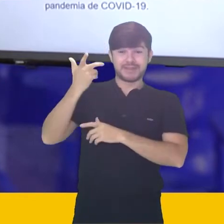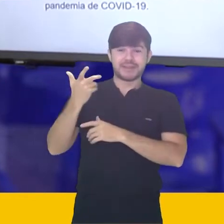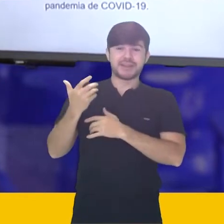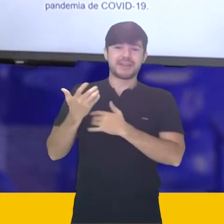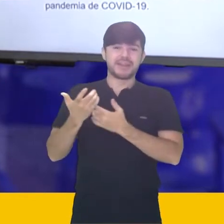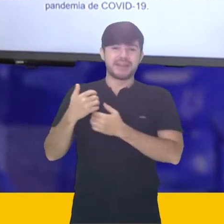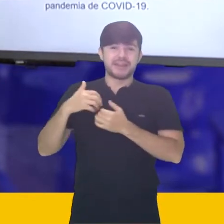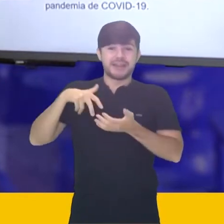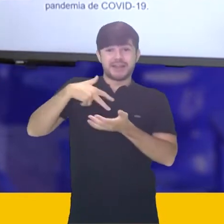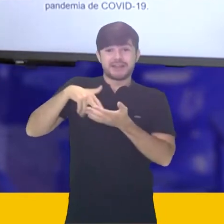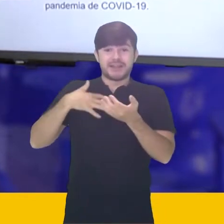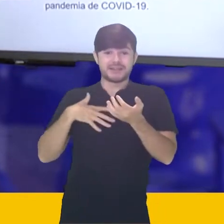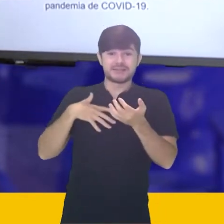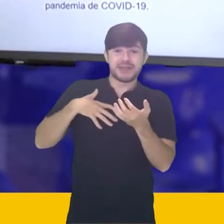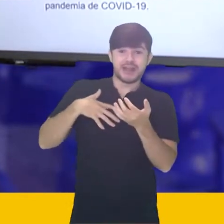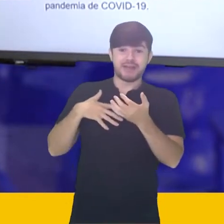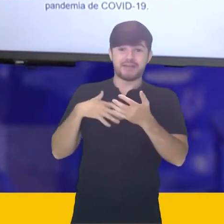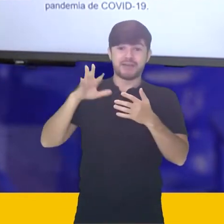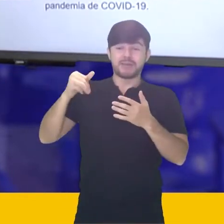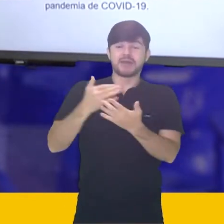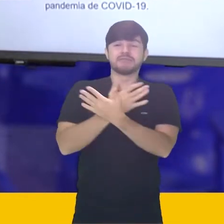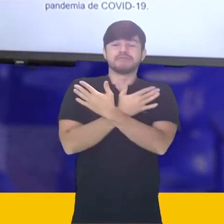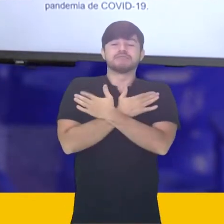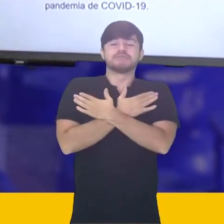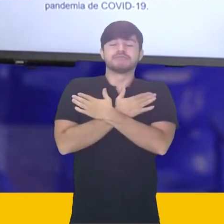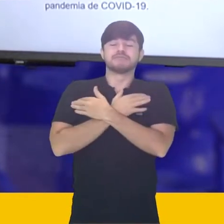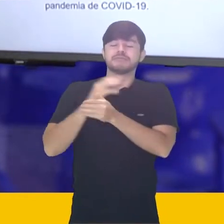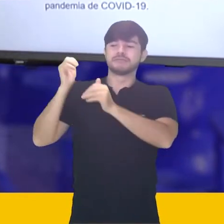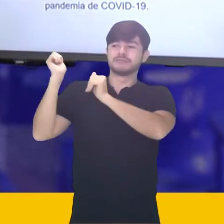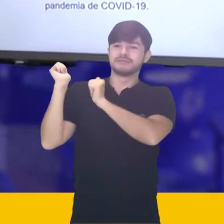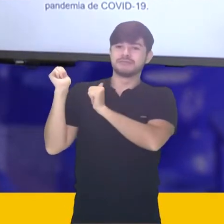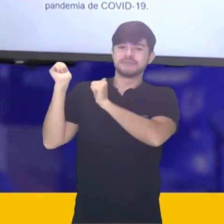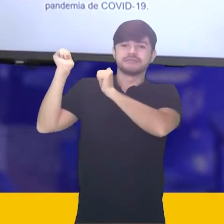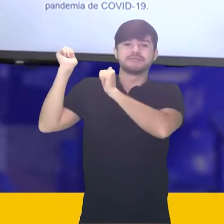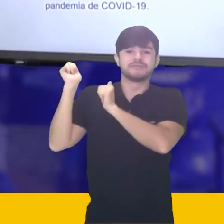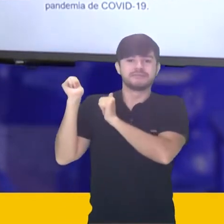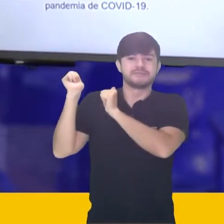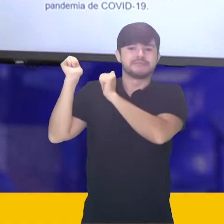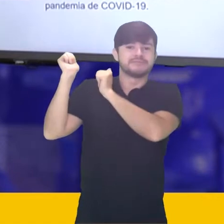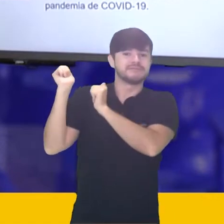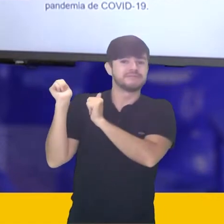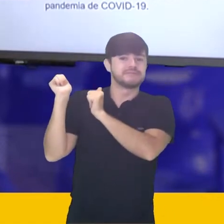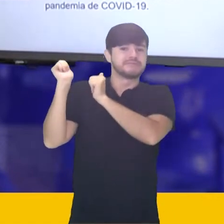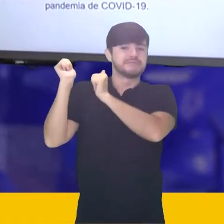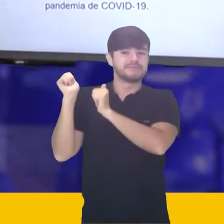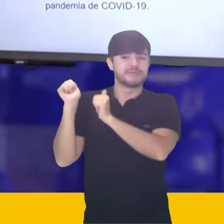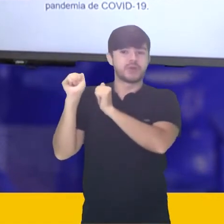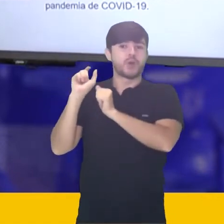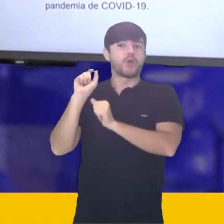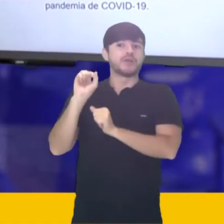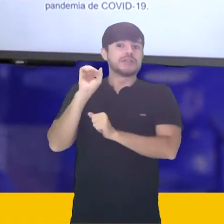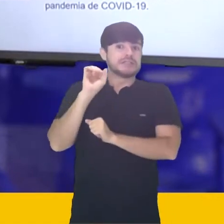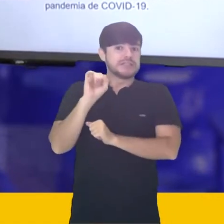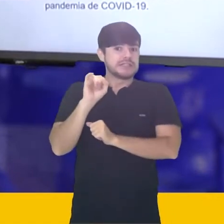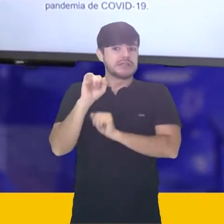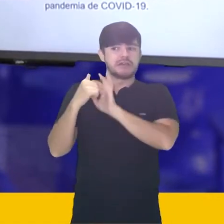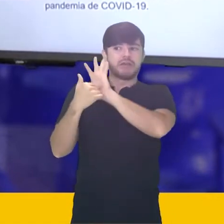que dançavam com um caixão sobre o braço para falar para as pessoas o que poderia acontecer caso